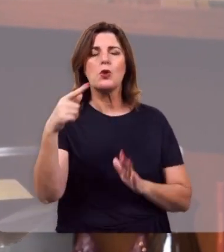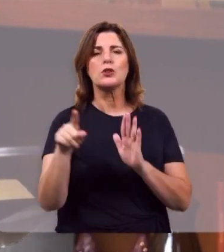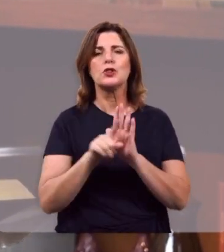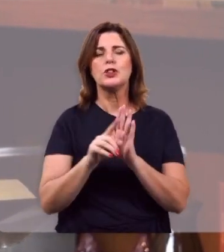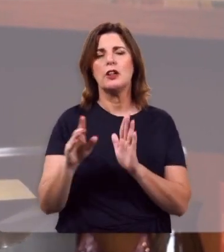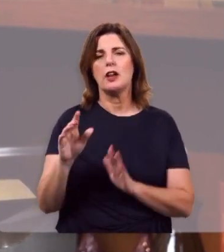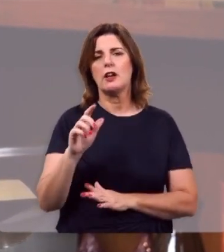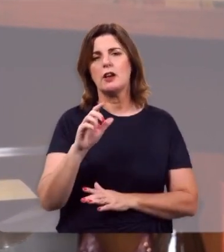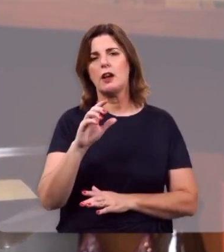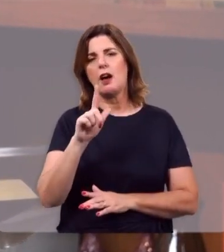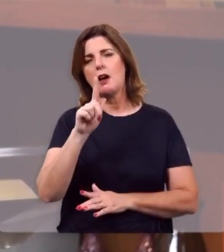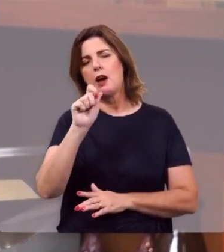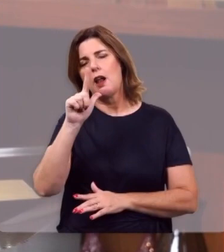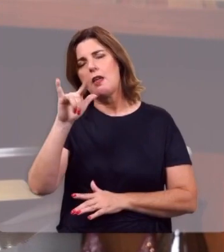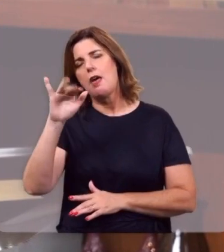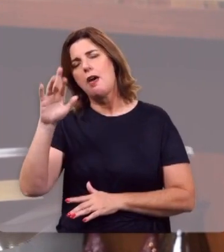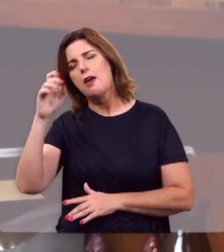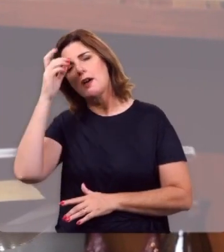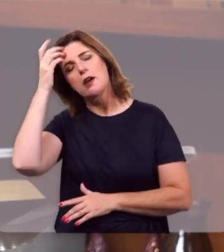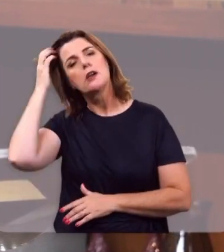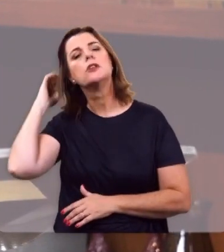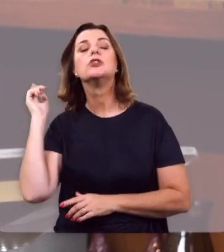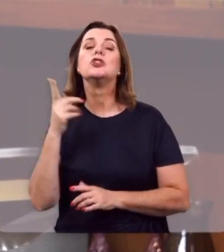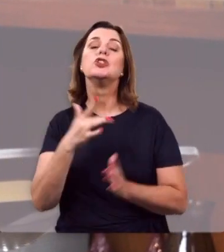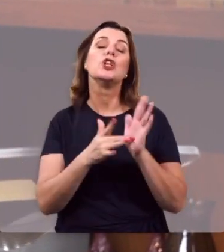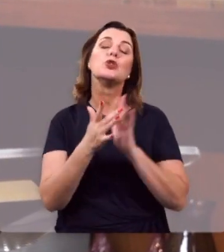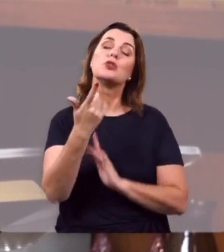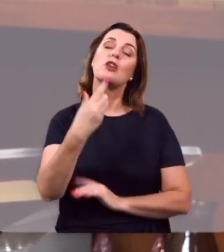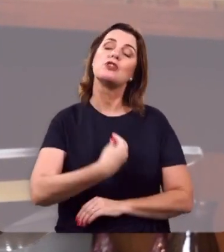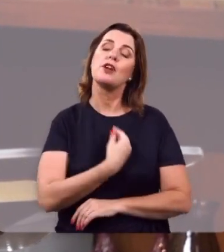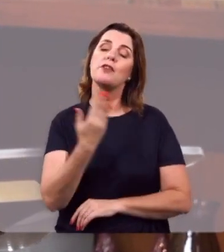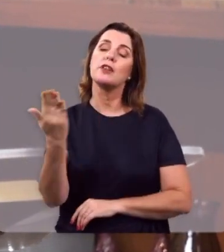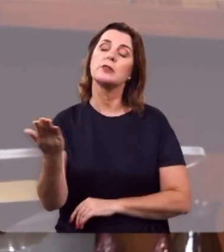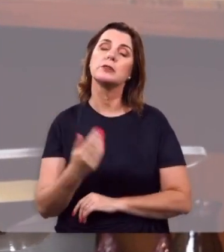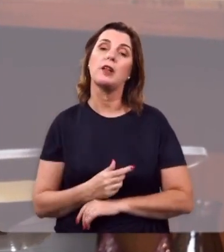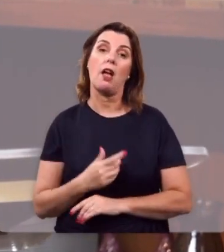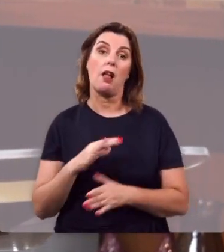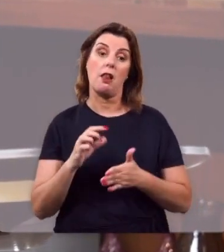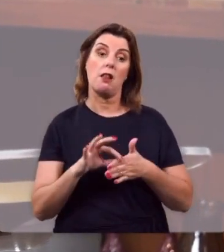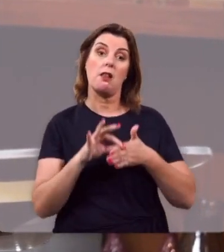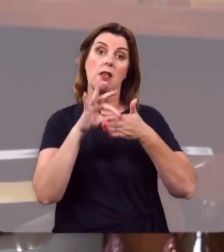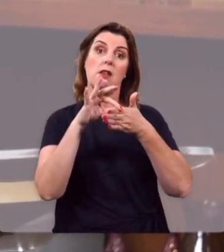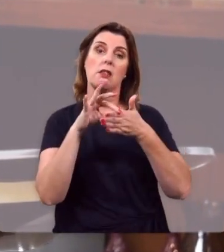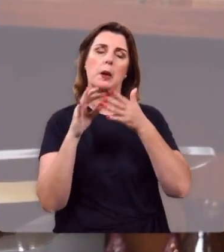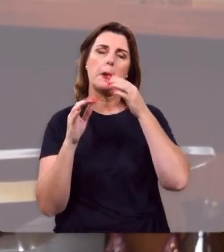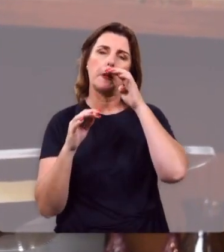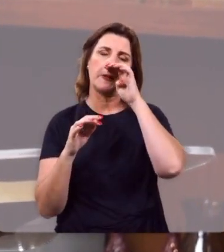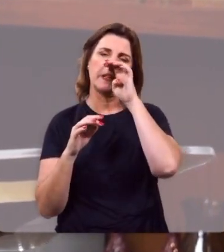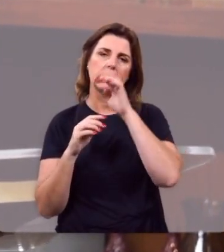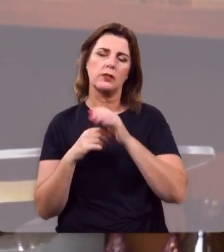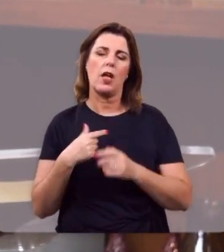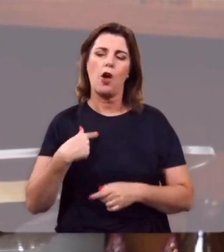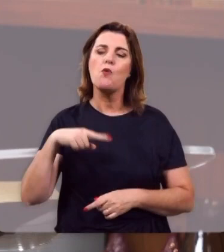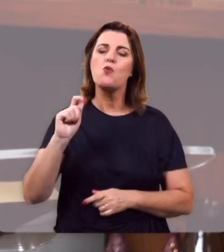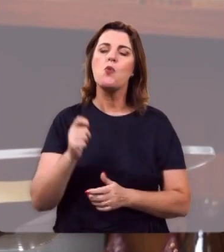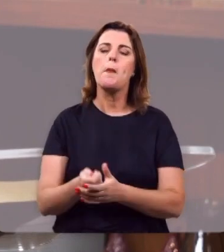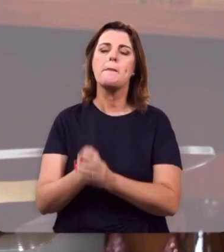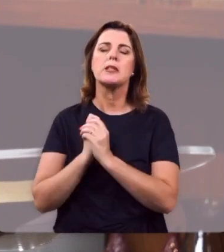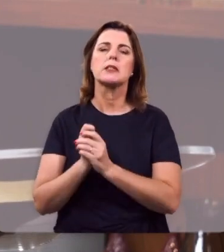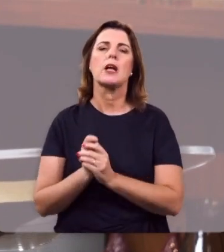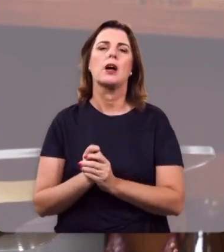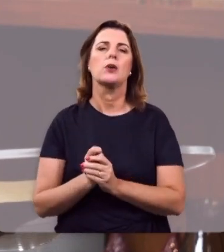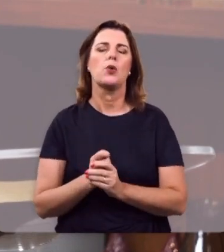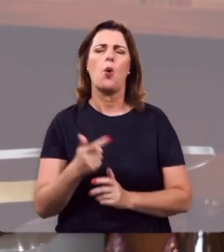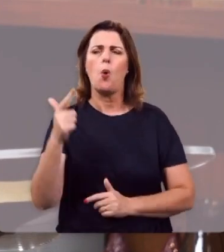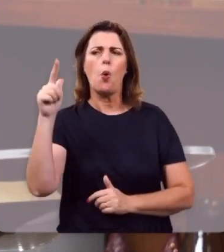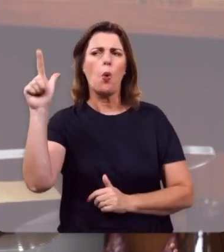Galiléia, Jesus não estava lá. E então, sendo ele um líder, disse assim, eu vou pescar.